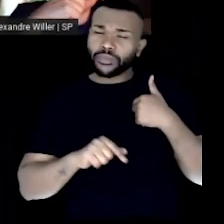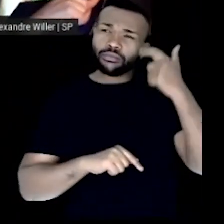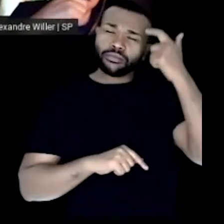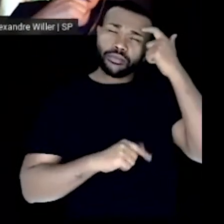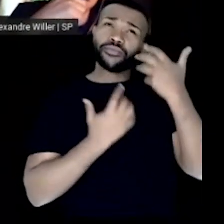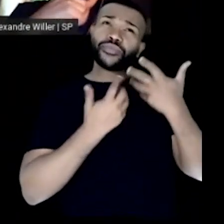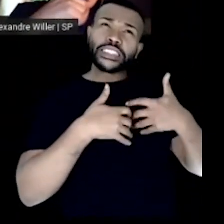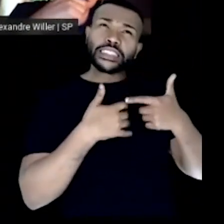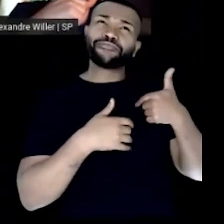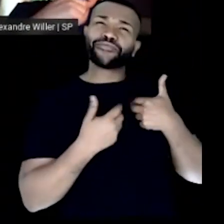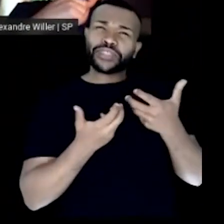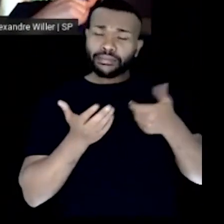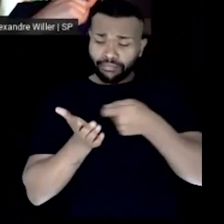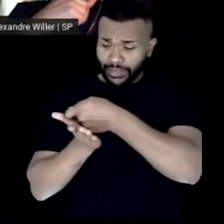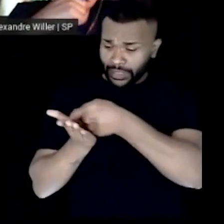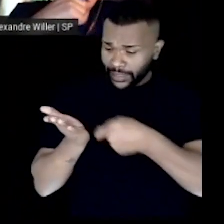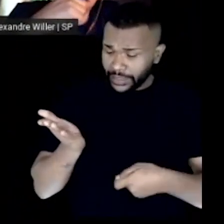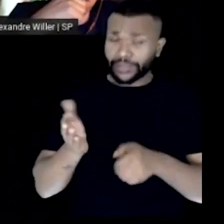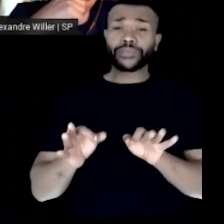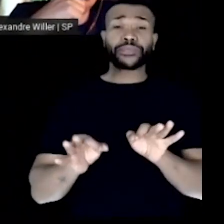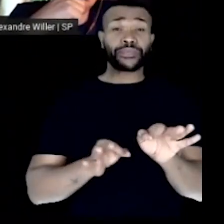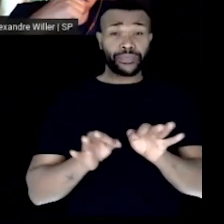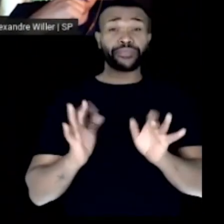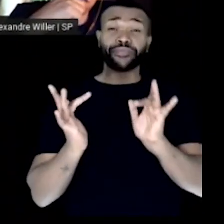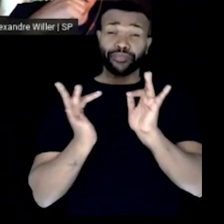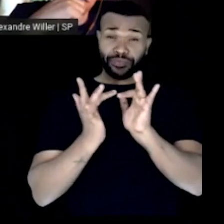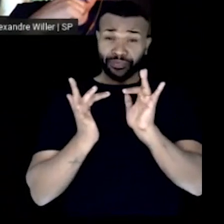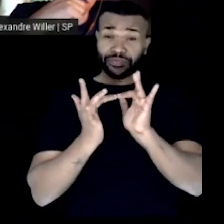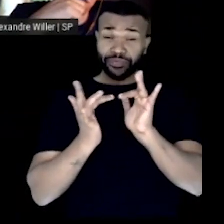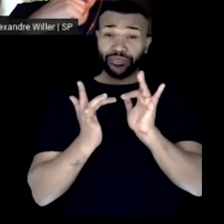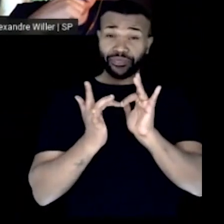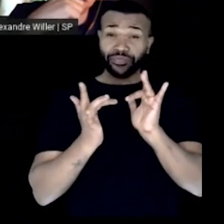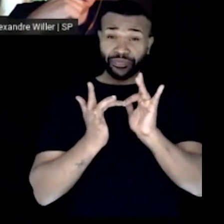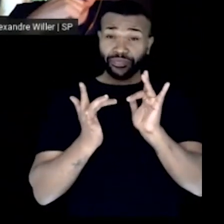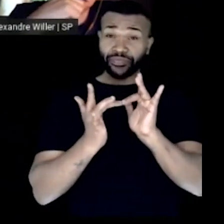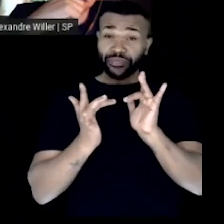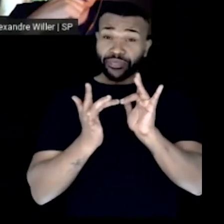estava fazendo aquilo com muita consciência de que eu queria construir esse relacionamento